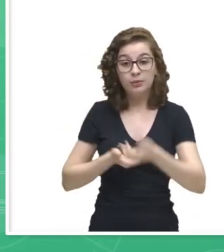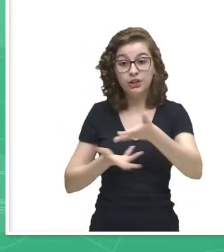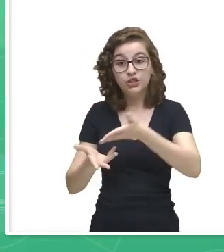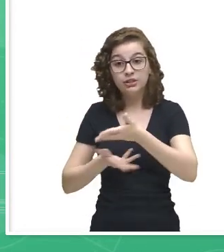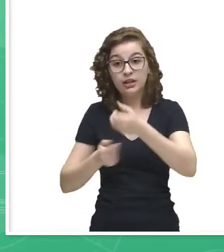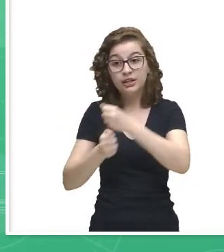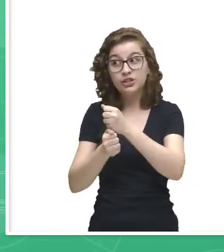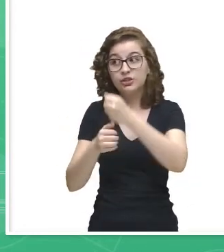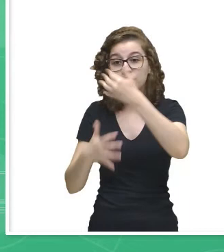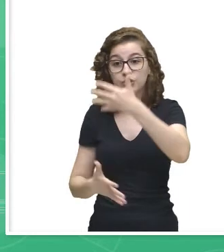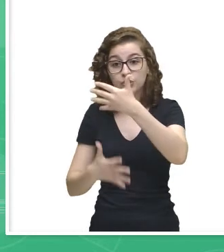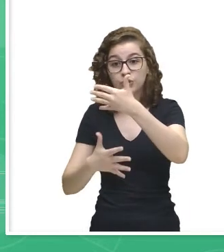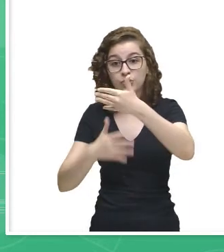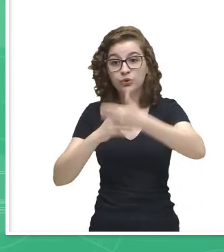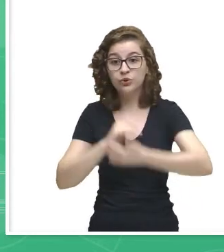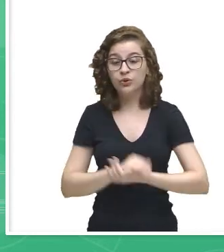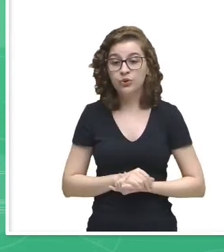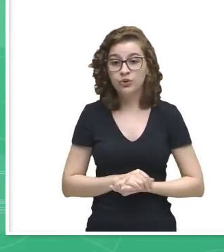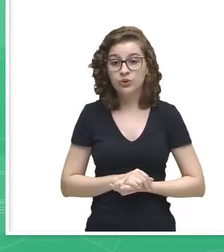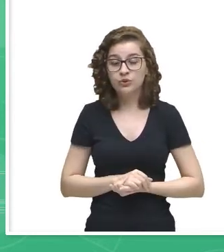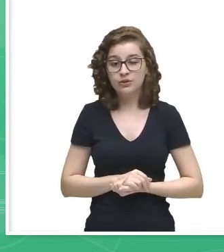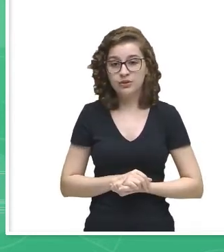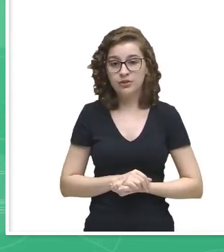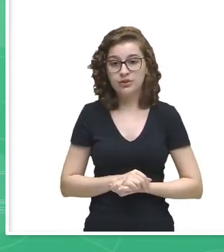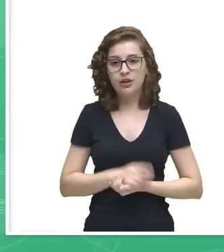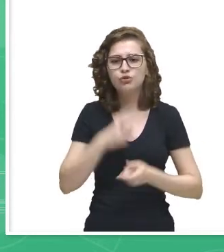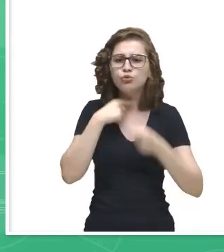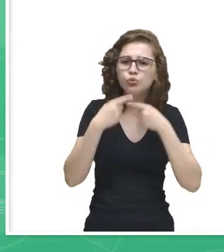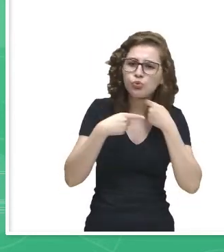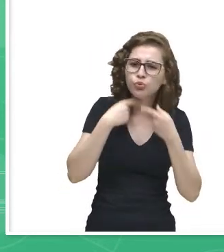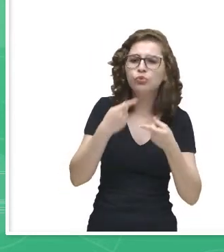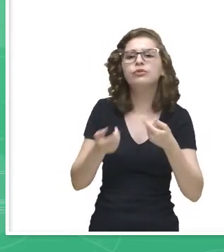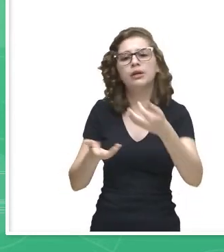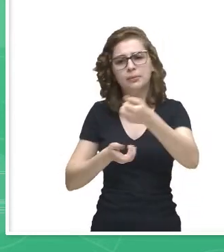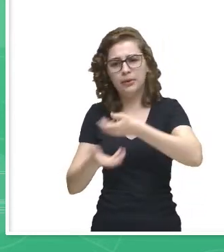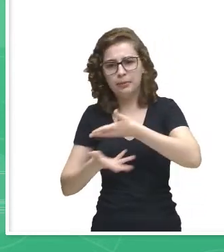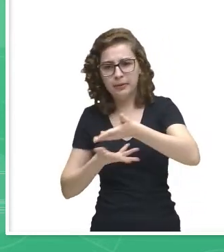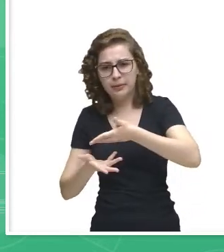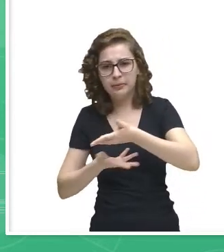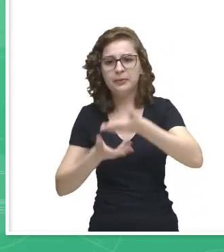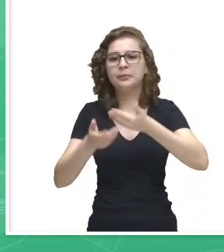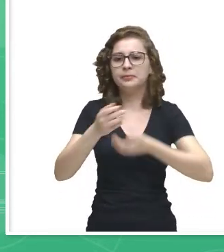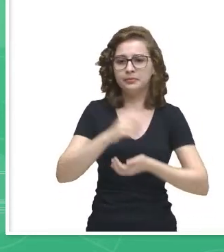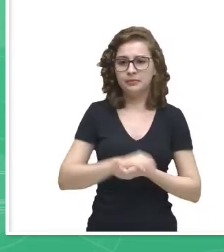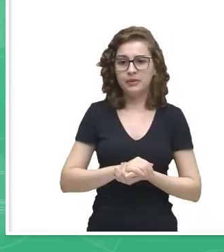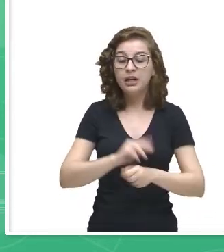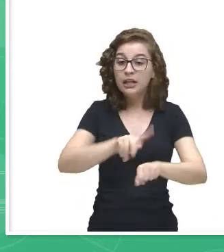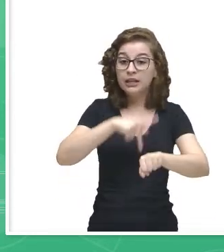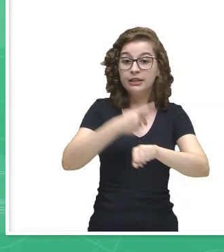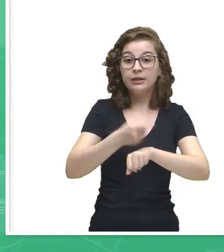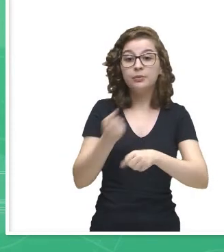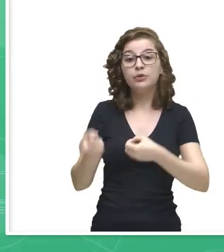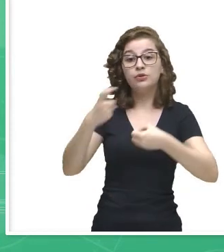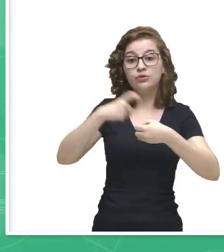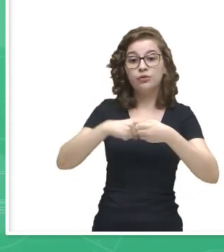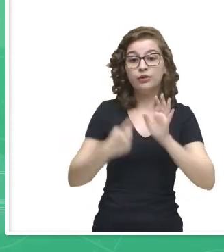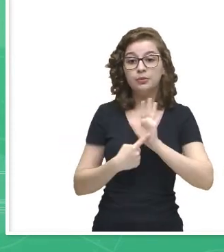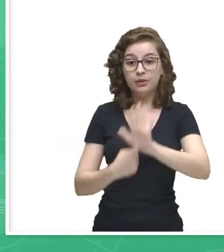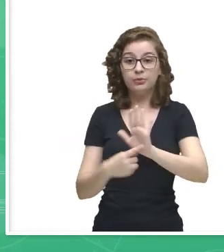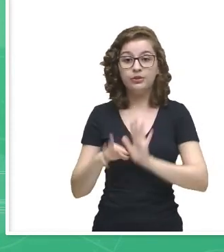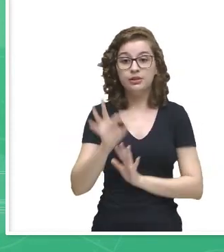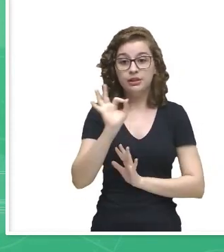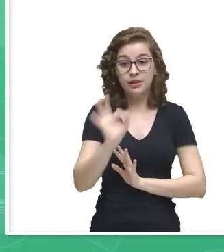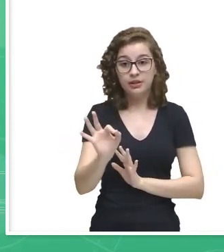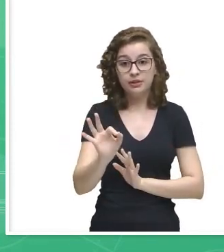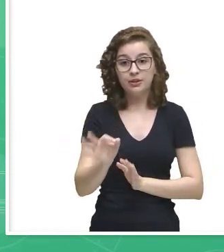no chat para que a gente possa interagir. Daqui a pouquinho eu volto para comentar os gabaritos das nossas